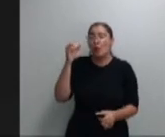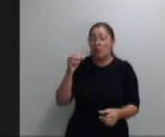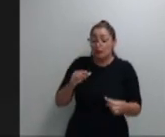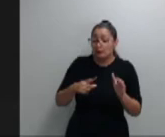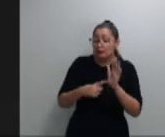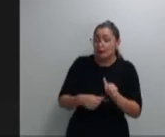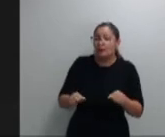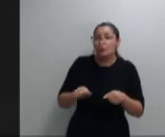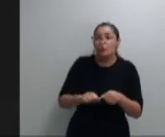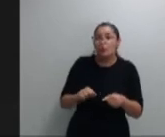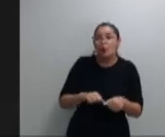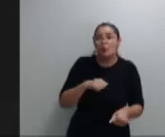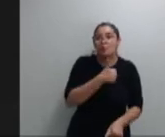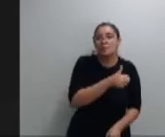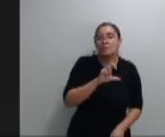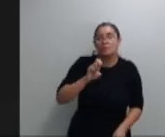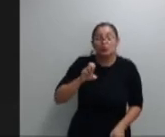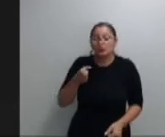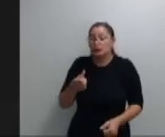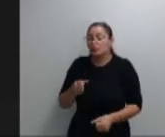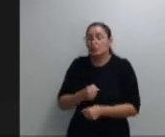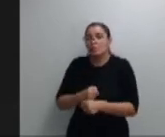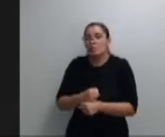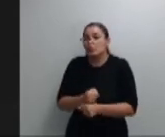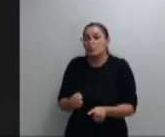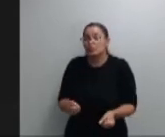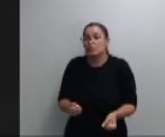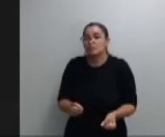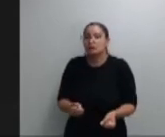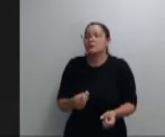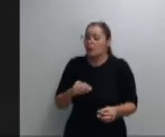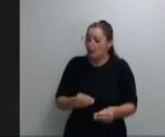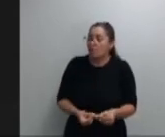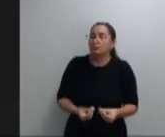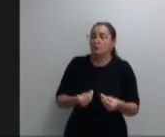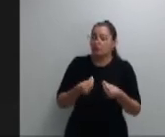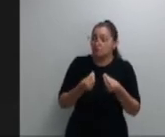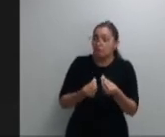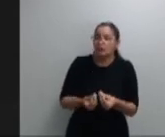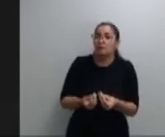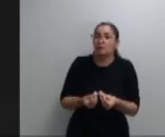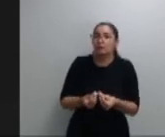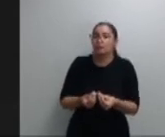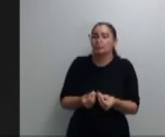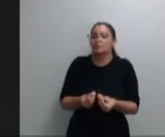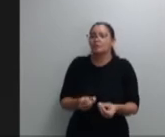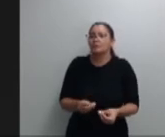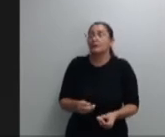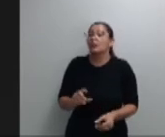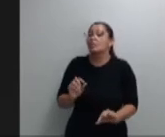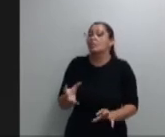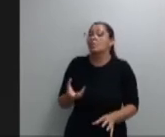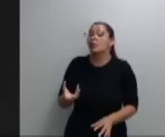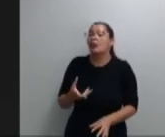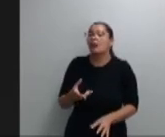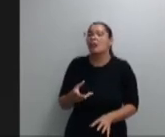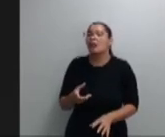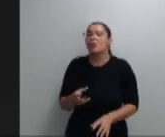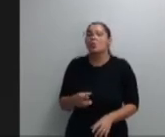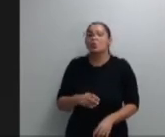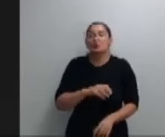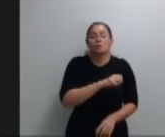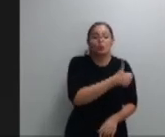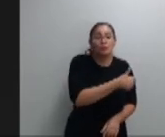por óbvio esse primeiro critério vai favorecê-los o recorrido se quer o critério de 2016